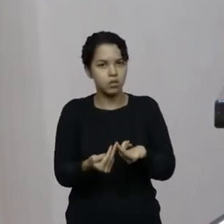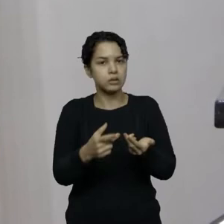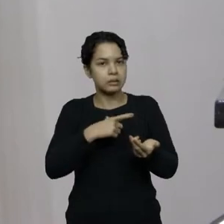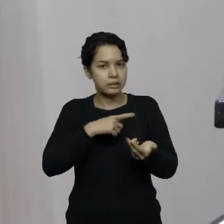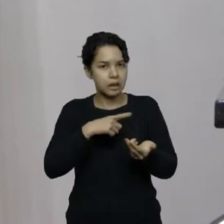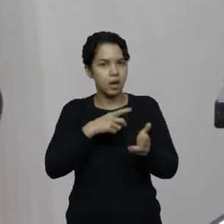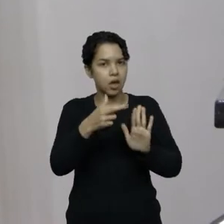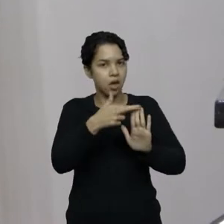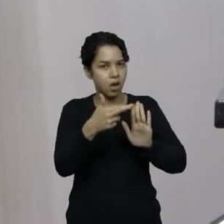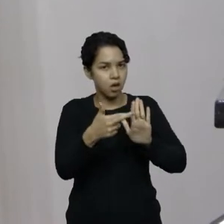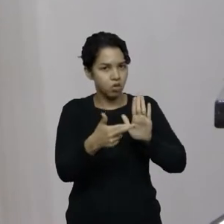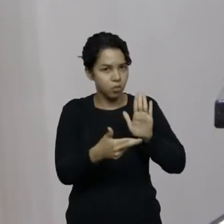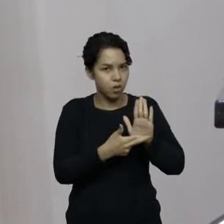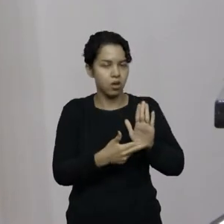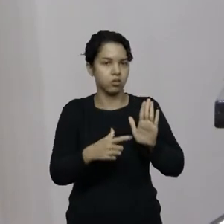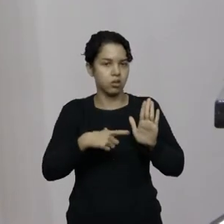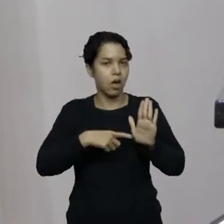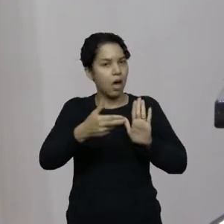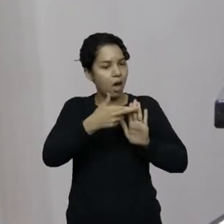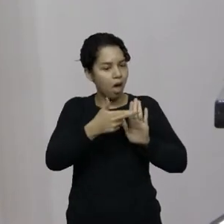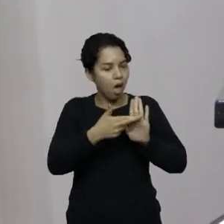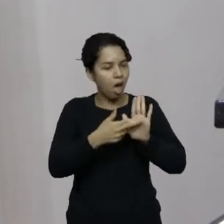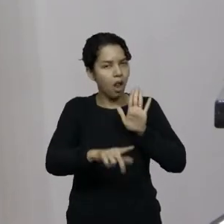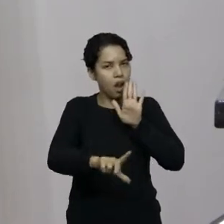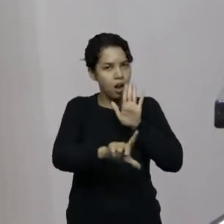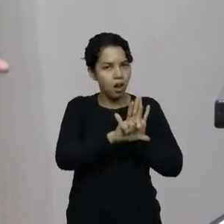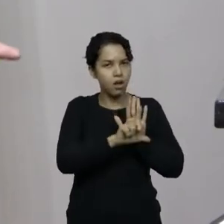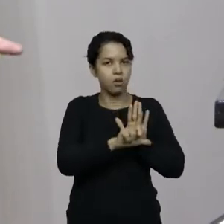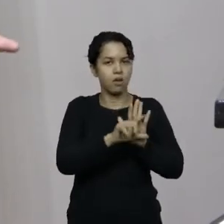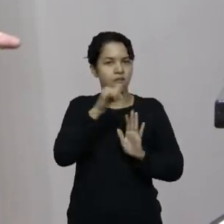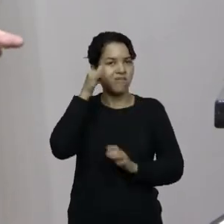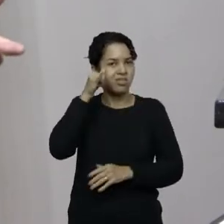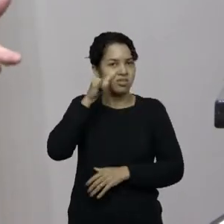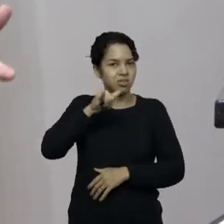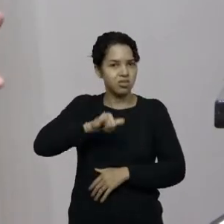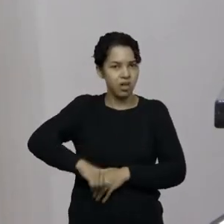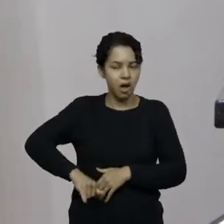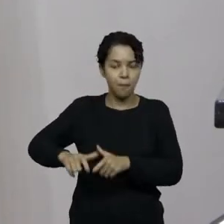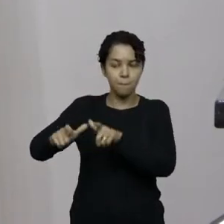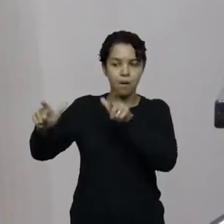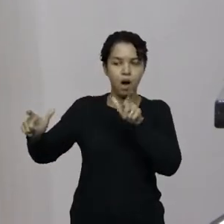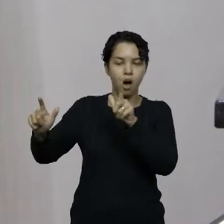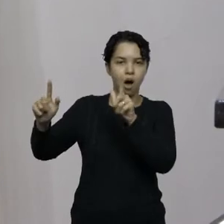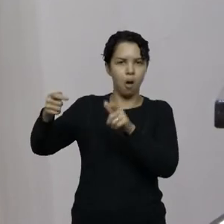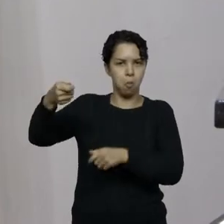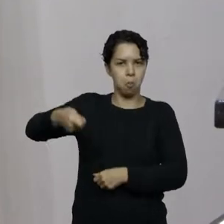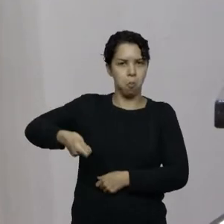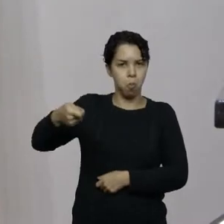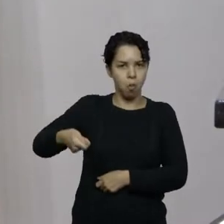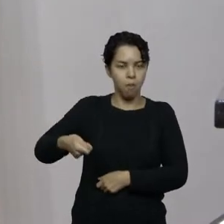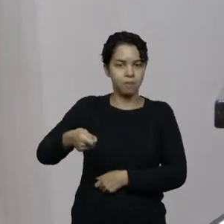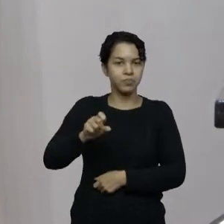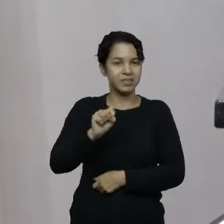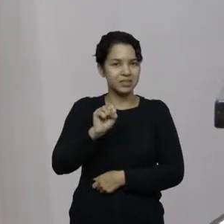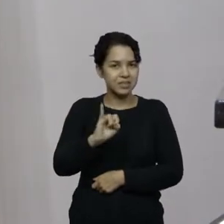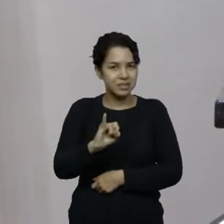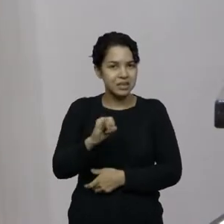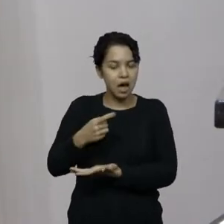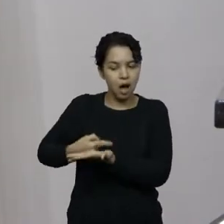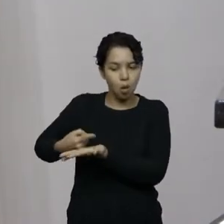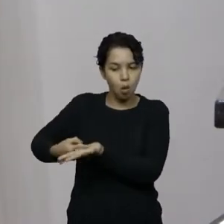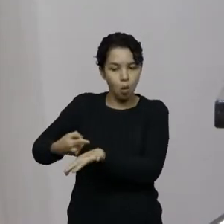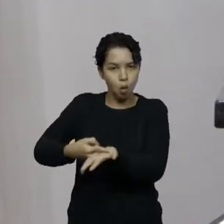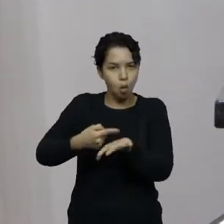uma constituição para evitar a tirania da maioria foi Veja bem se o Regimento não se esse a cor líderes que o senhor